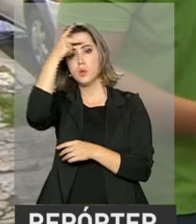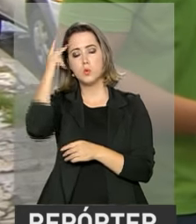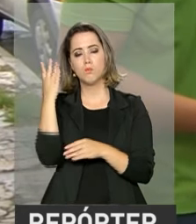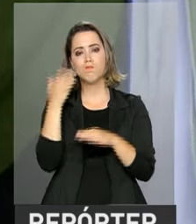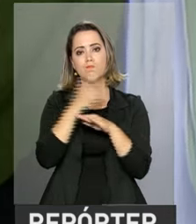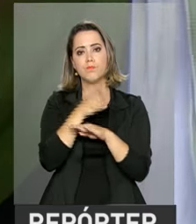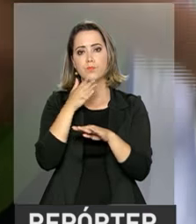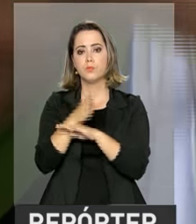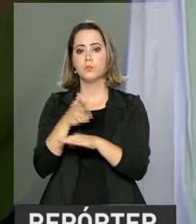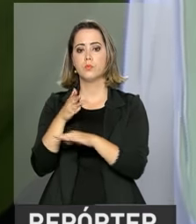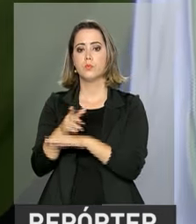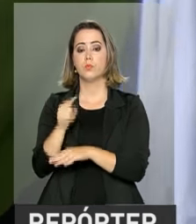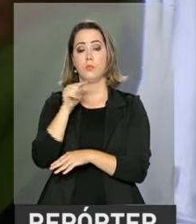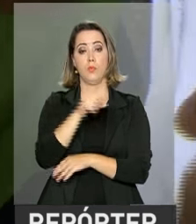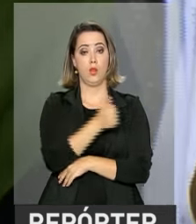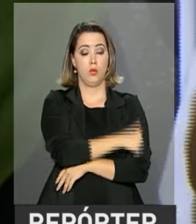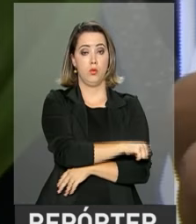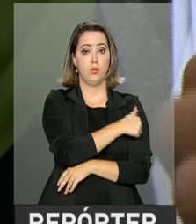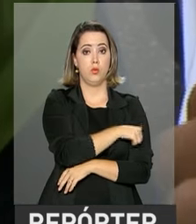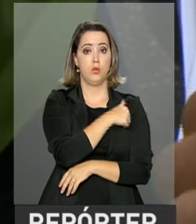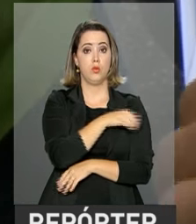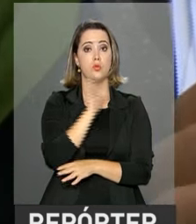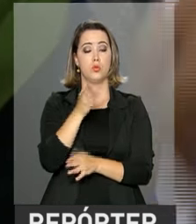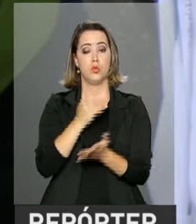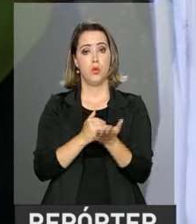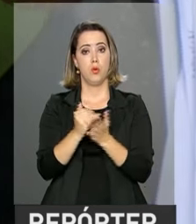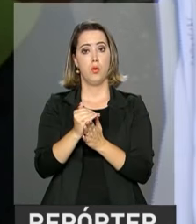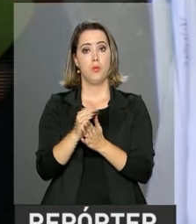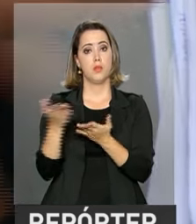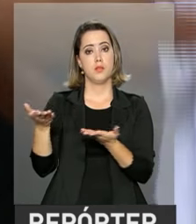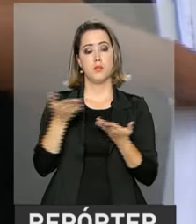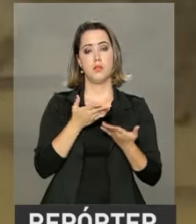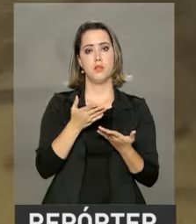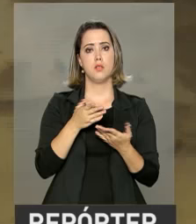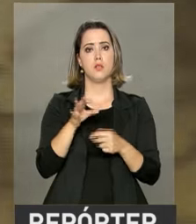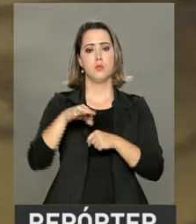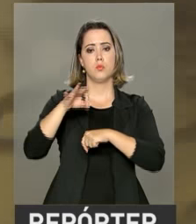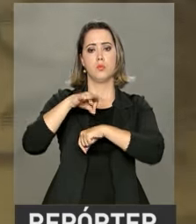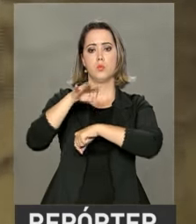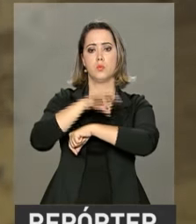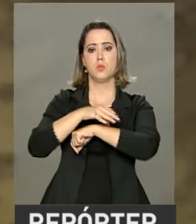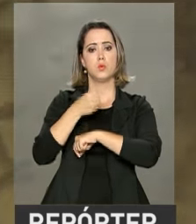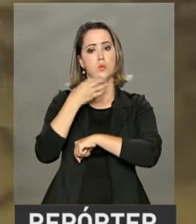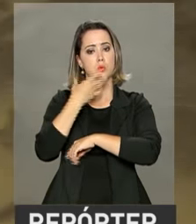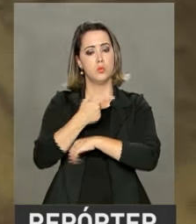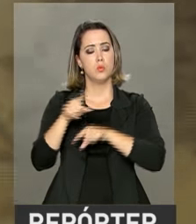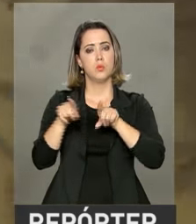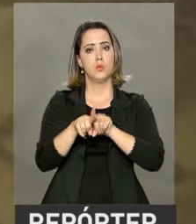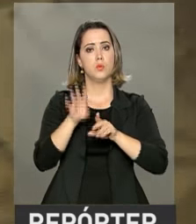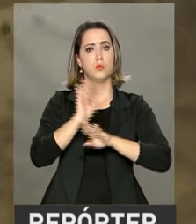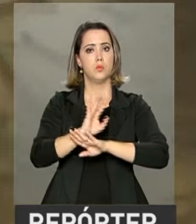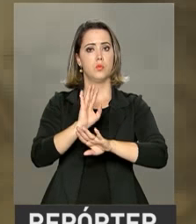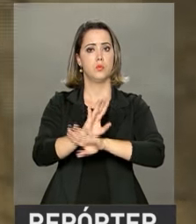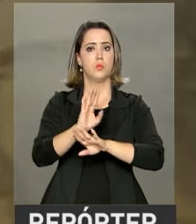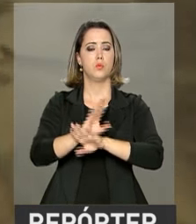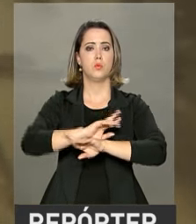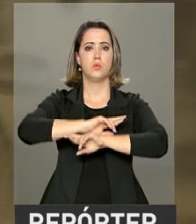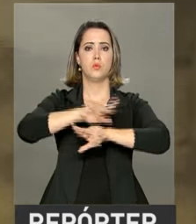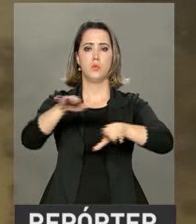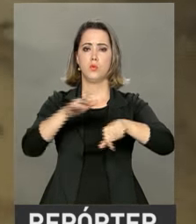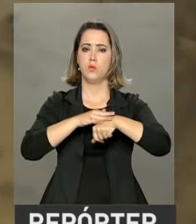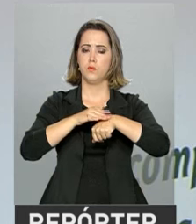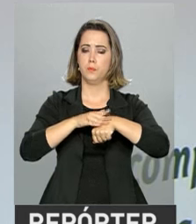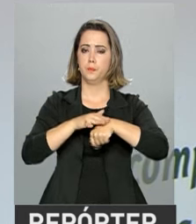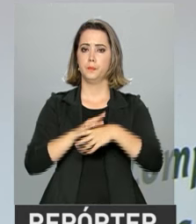essa missão. Niterói, no Rio de Janeiro, já começa a receber os mosquitos do bem, verdadeiros aliados contra a dengue, chikungunya